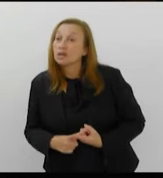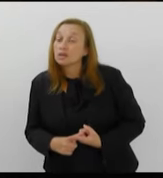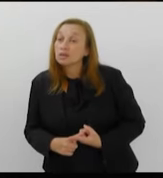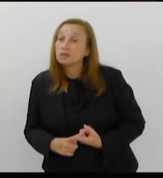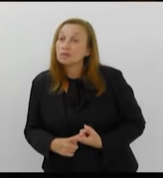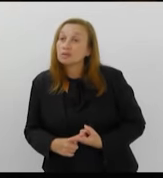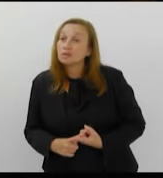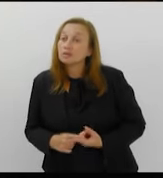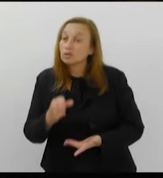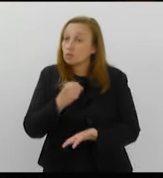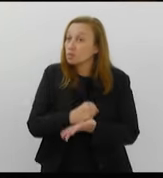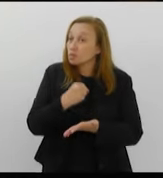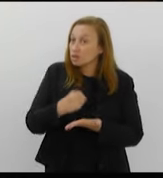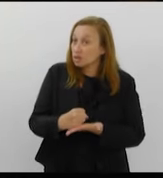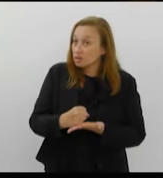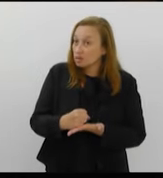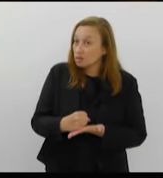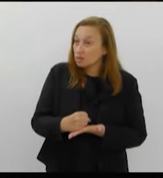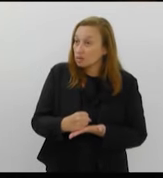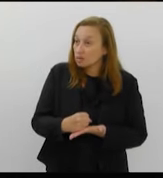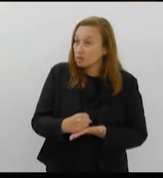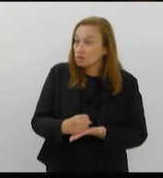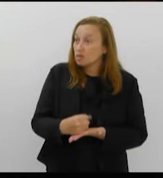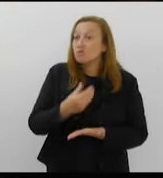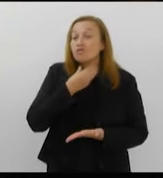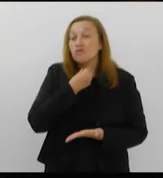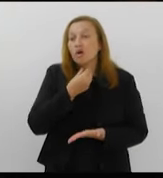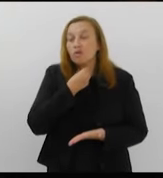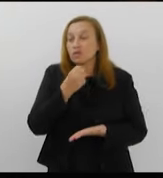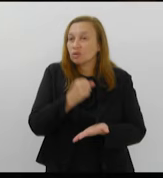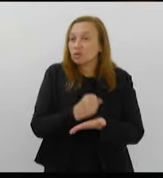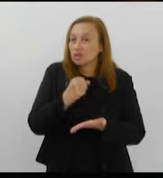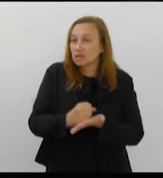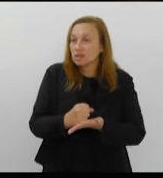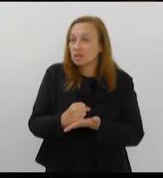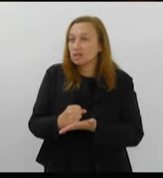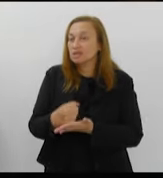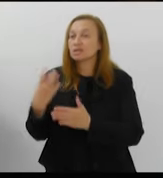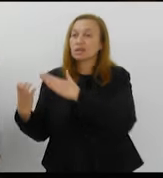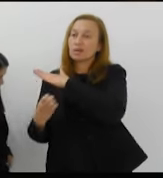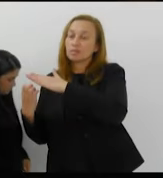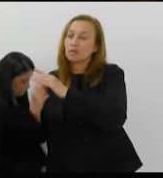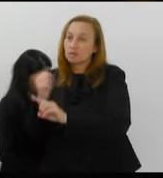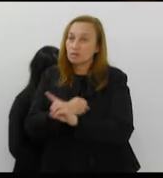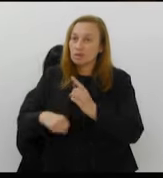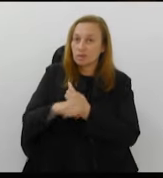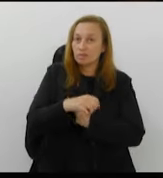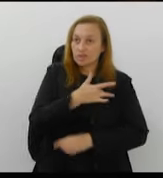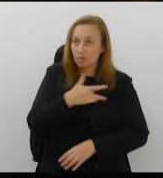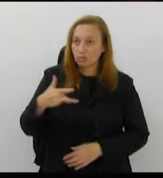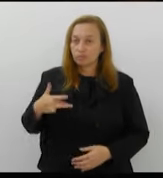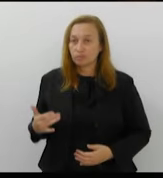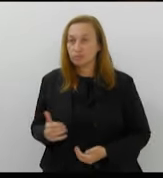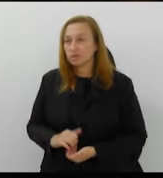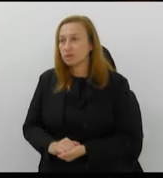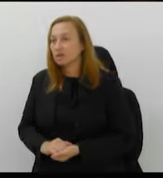fez contratos fraudulentos na contratação das organizações sociais para a saúde. E a gente